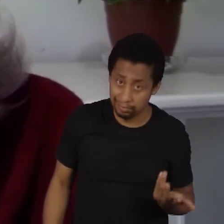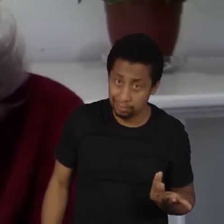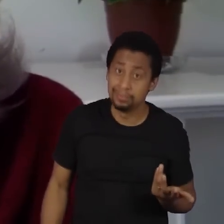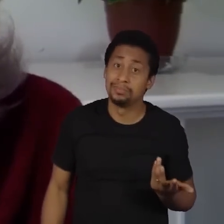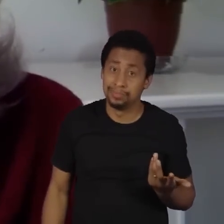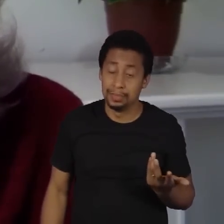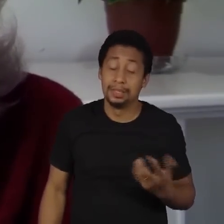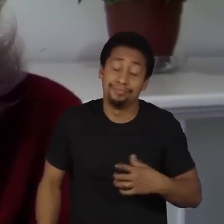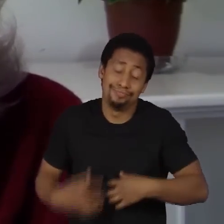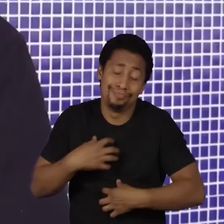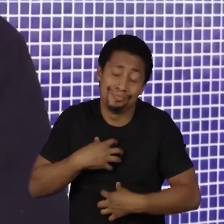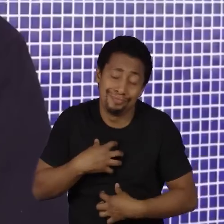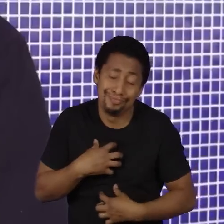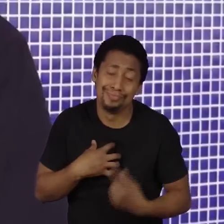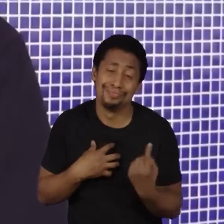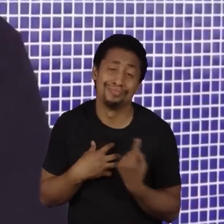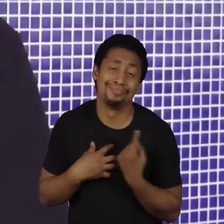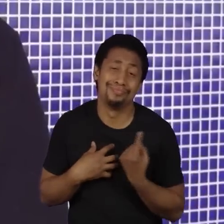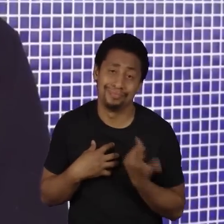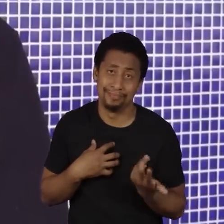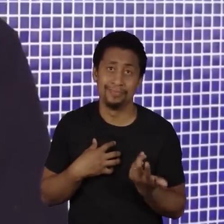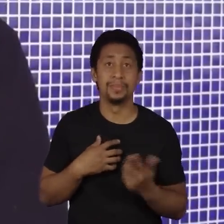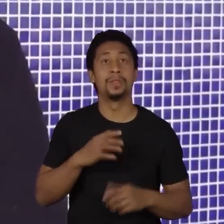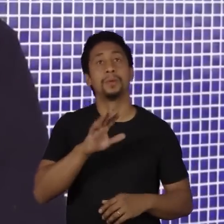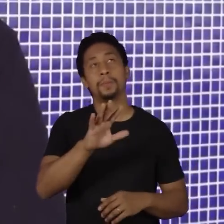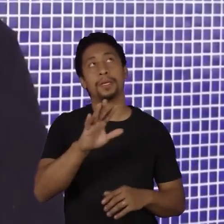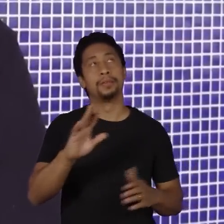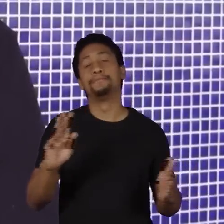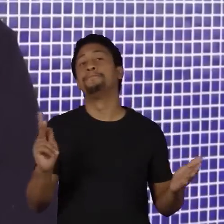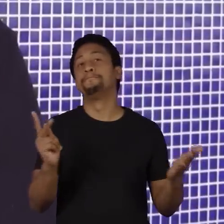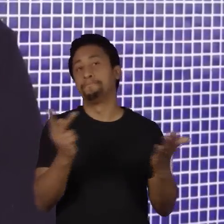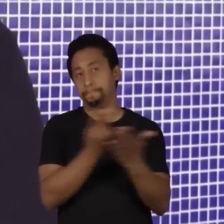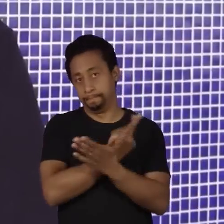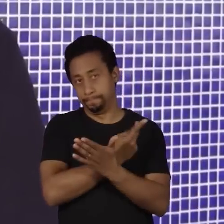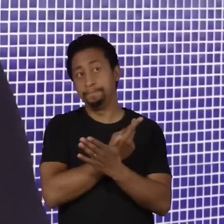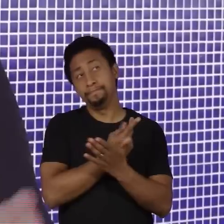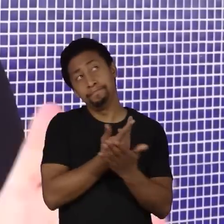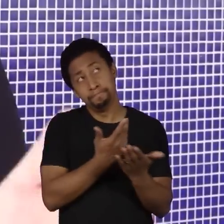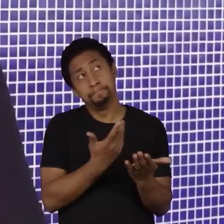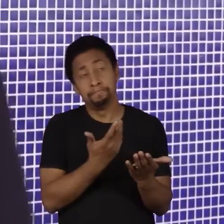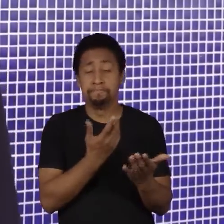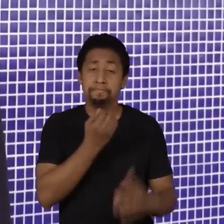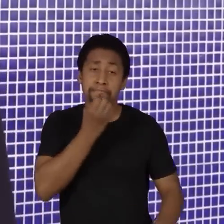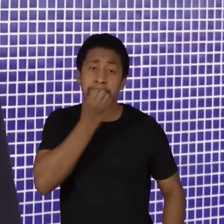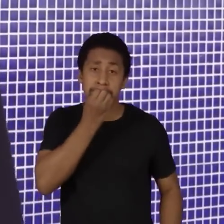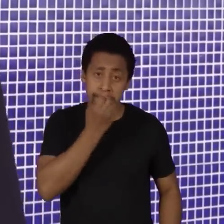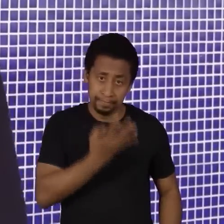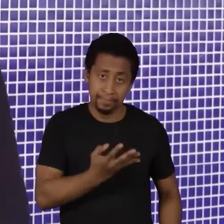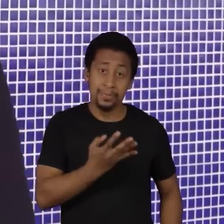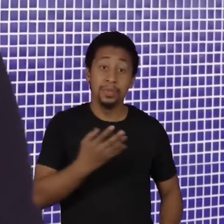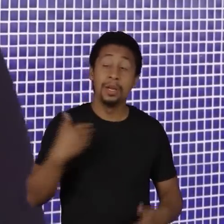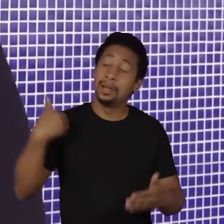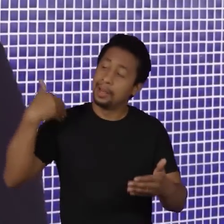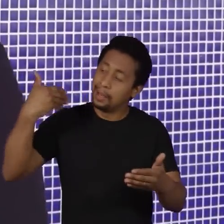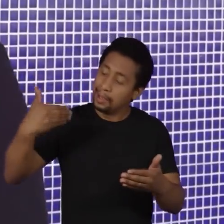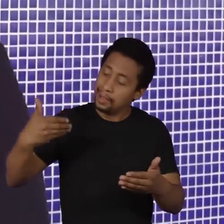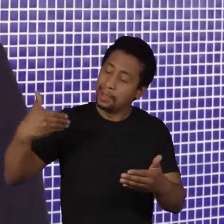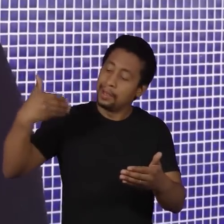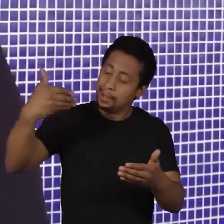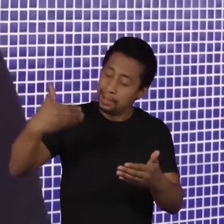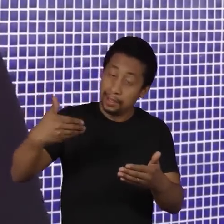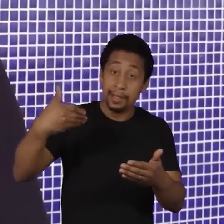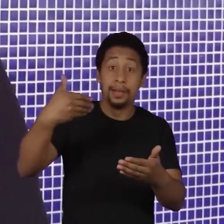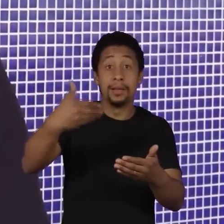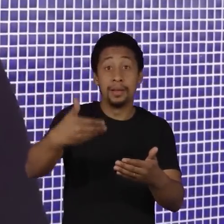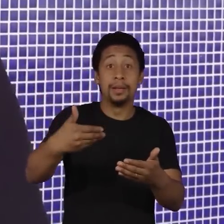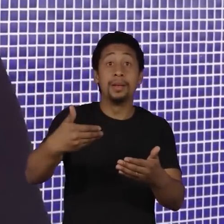Me vi órfão dela. Mas, paradoxalmente, isso acabou sendo muito bom. Porque, até então, a Maria Alice tinha